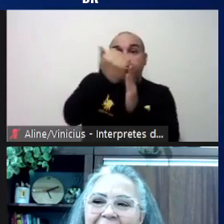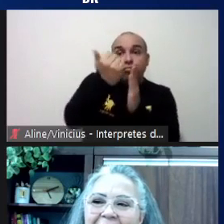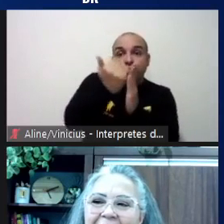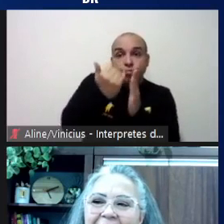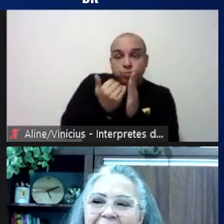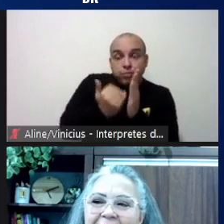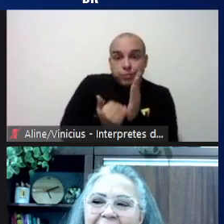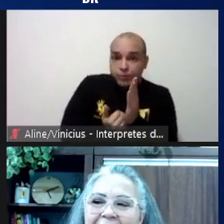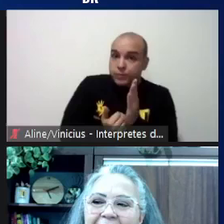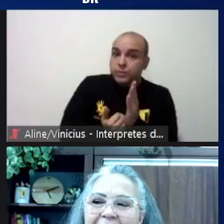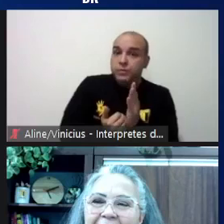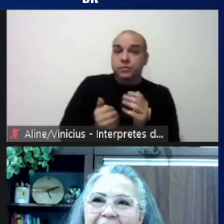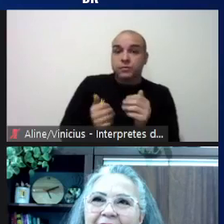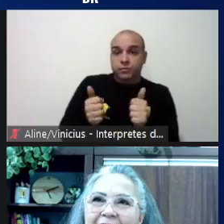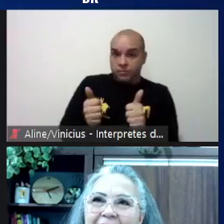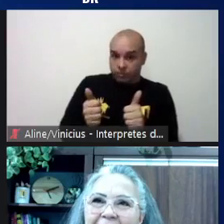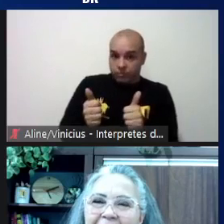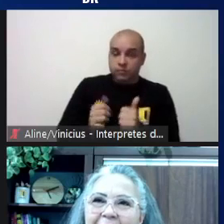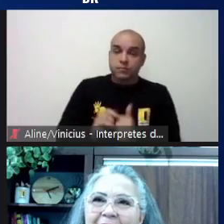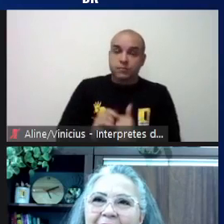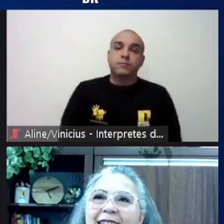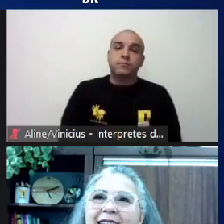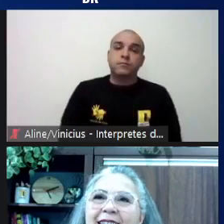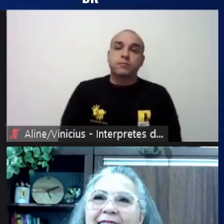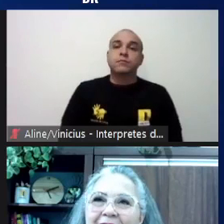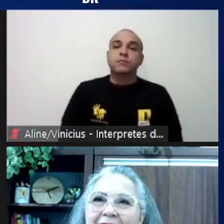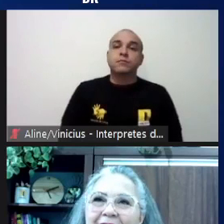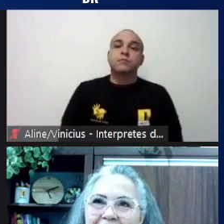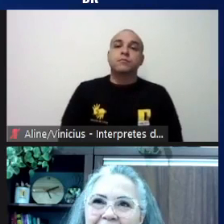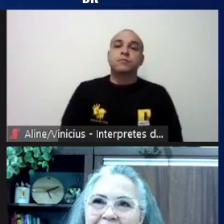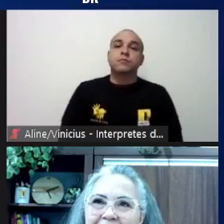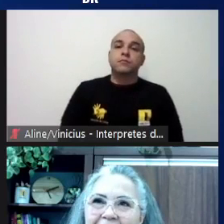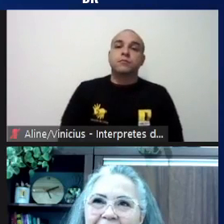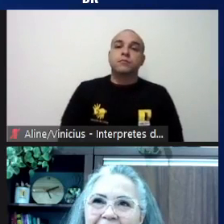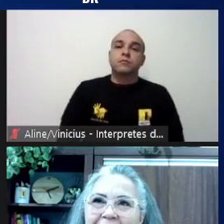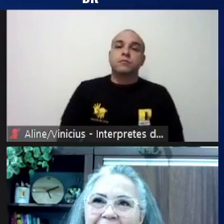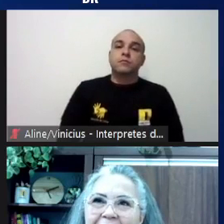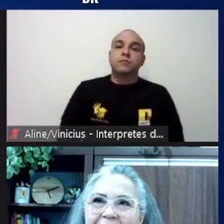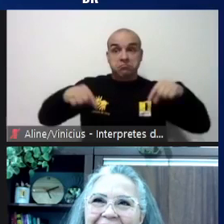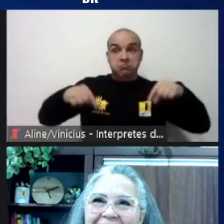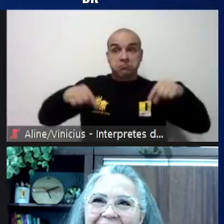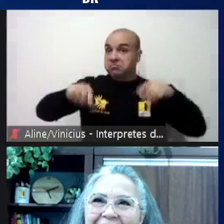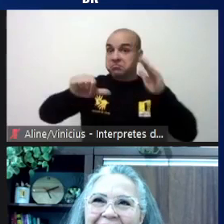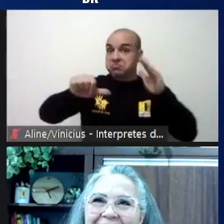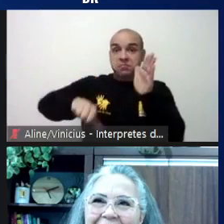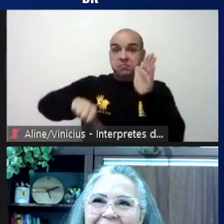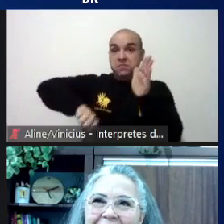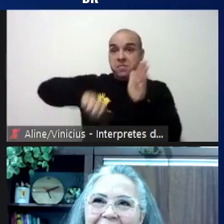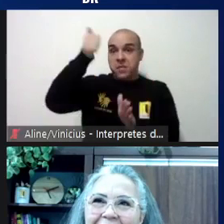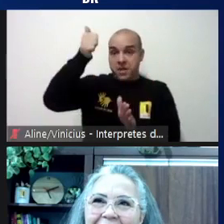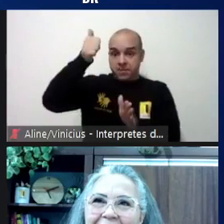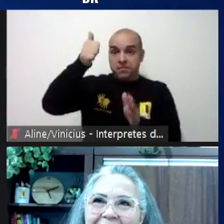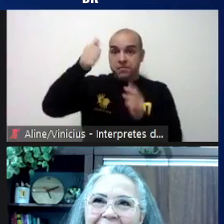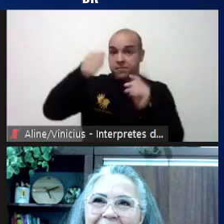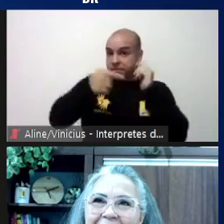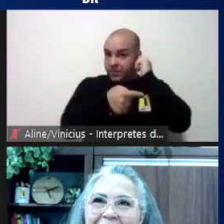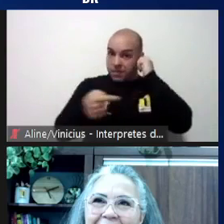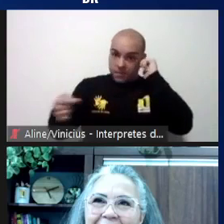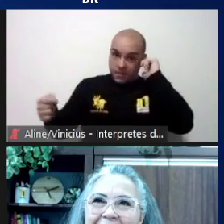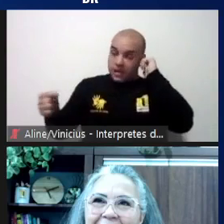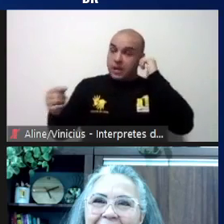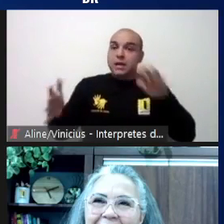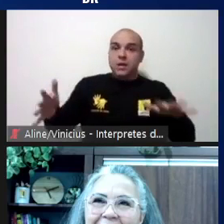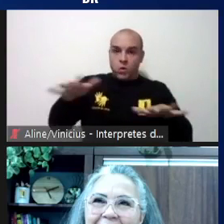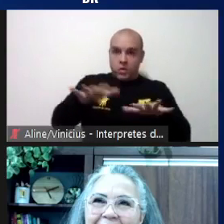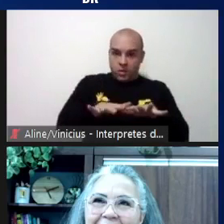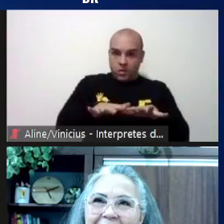2021. Este é um processo que nós estamos começando. A primeira vez realizamos a Semana da Inclusão, mas vamos repeti-lo